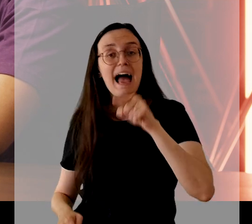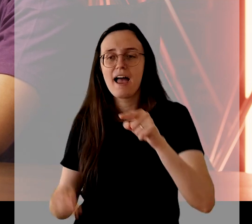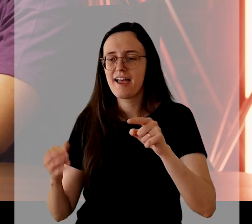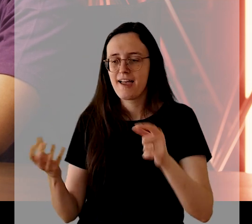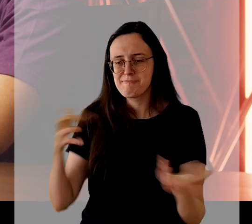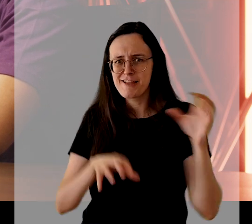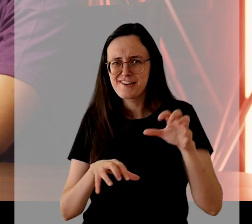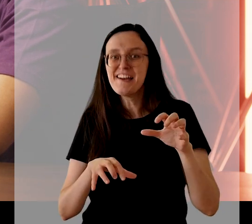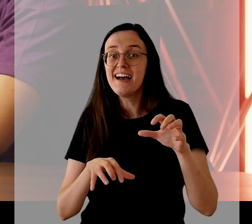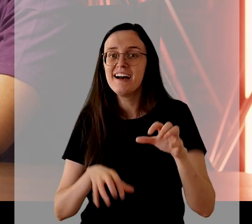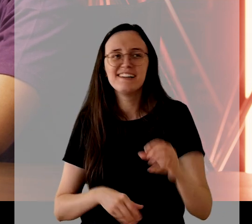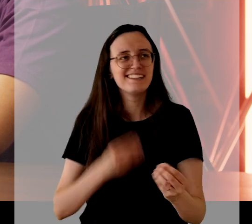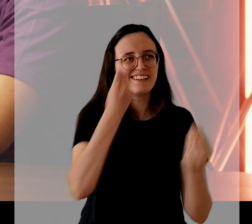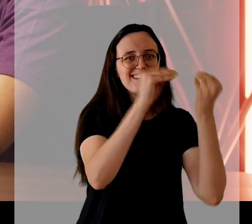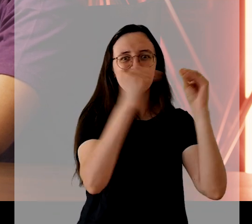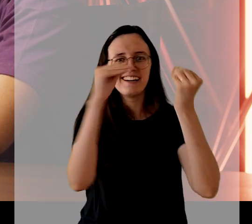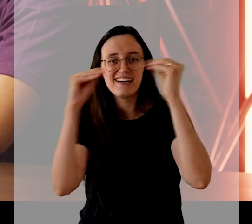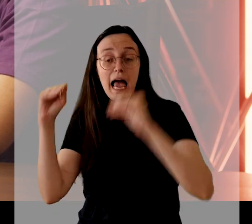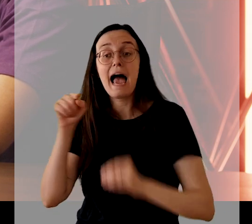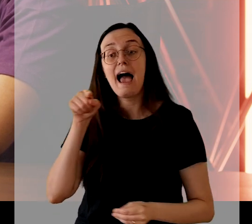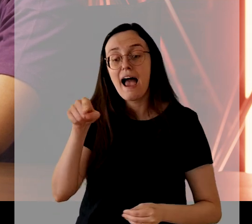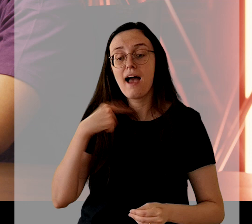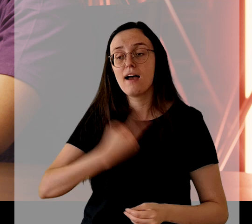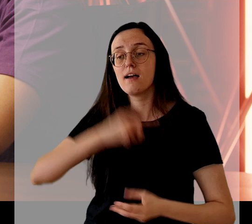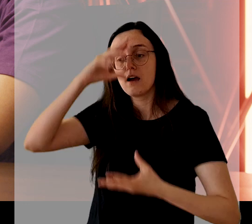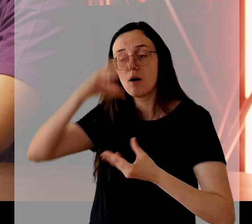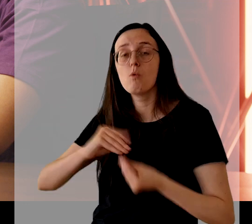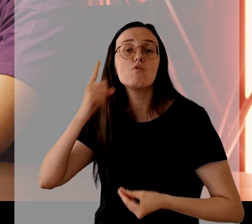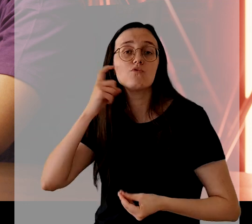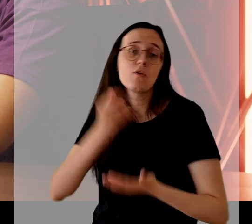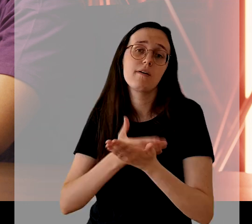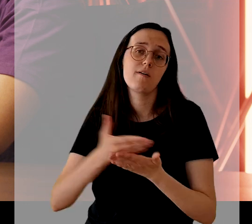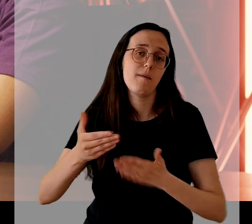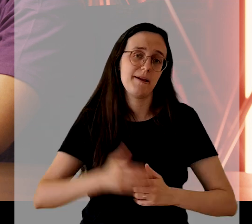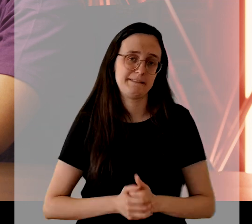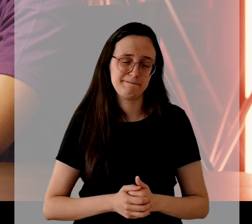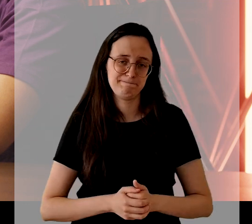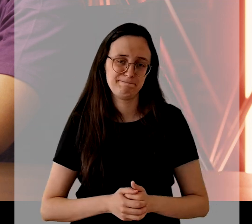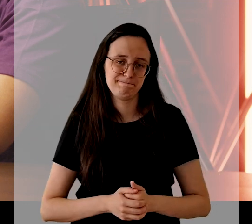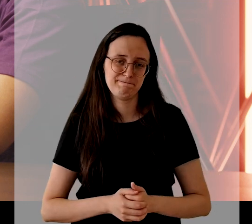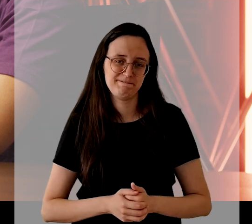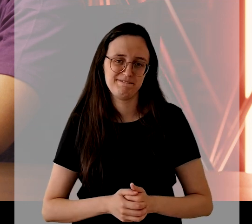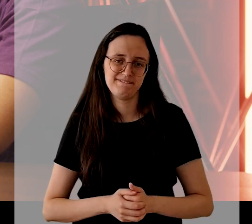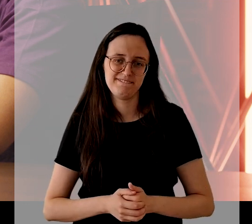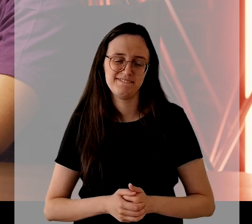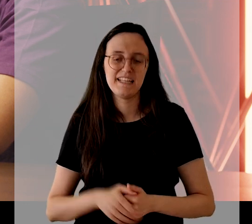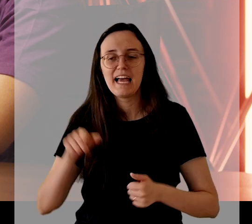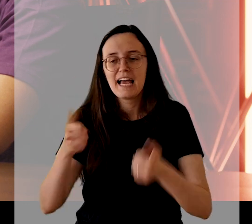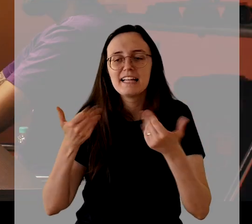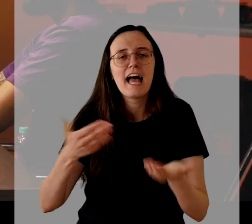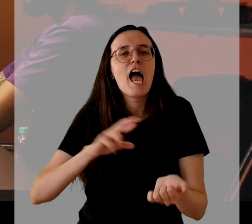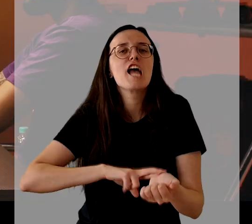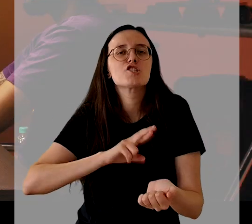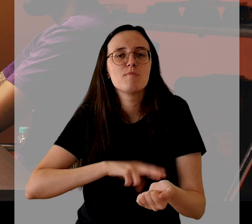E é ali na montagem em que a gente entende que o desenho de som já começa. Porque a montagem que